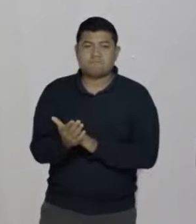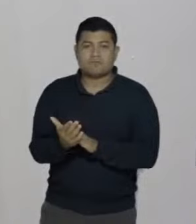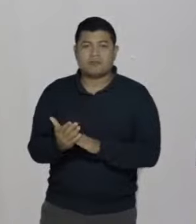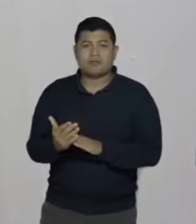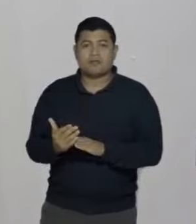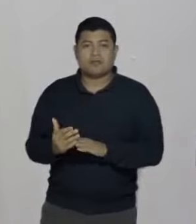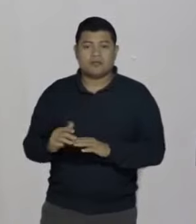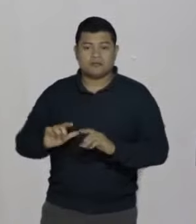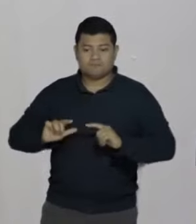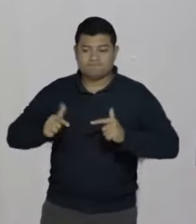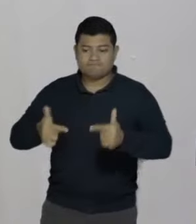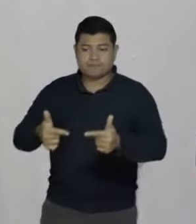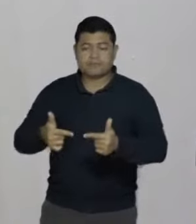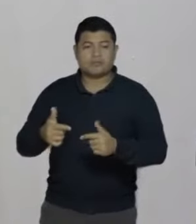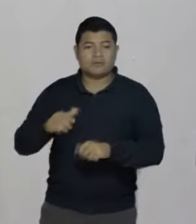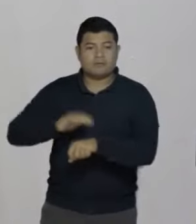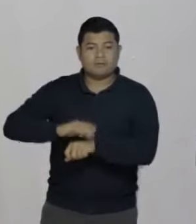governo